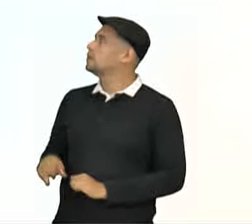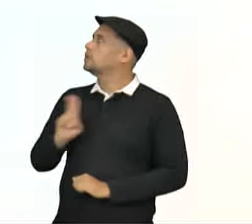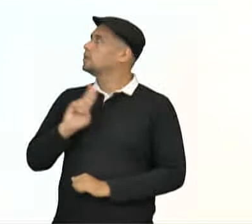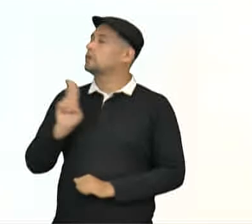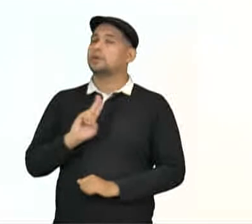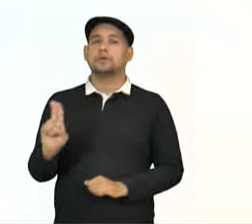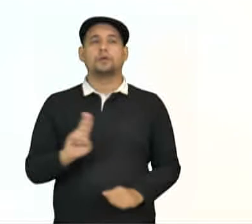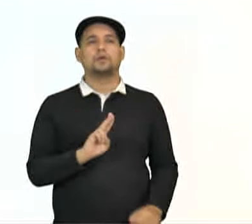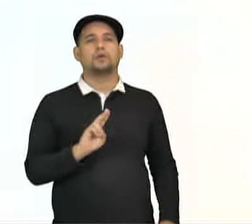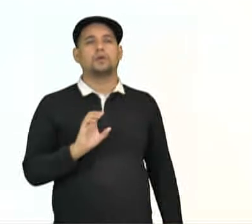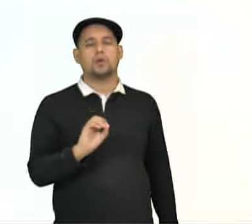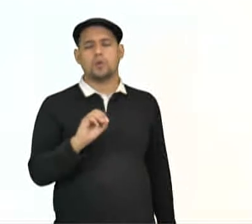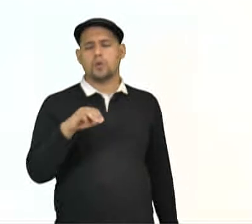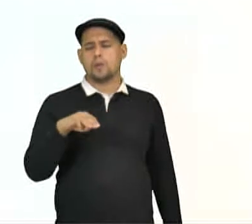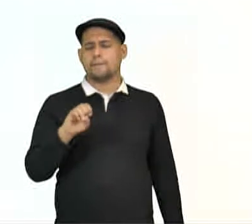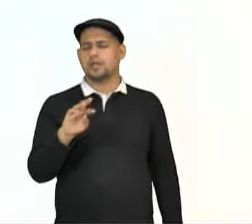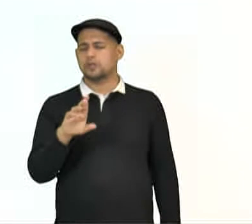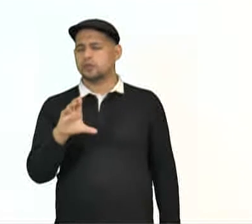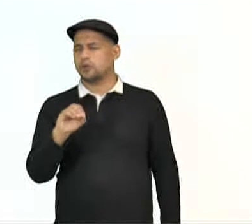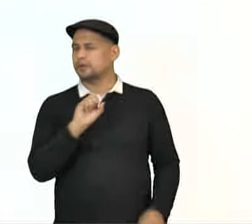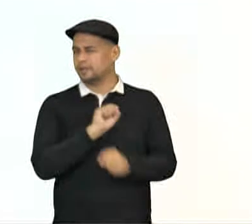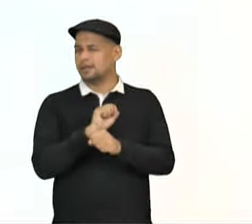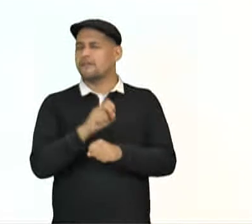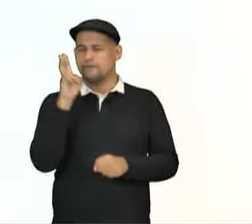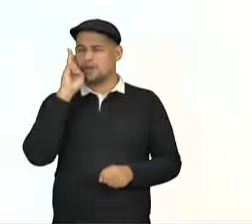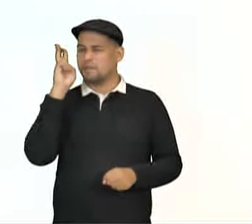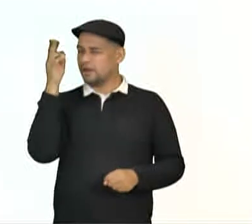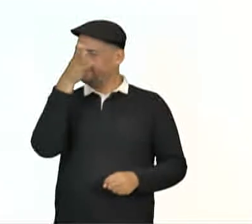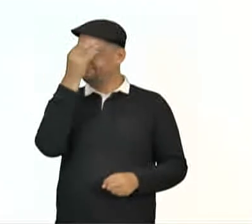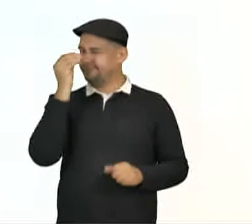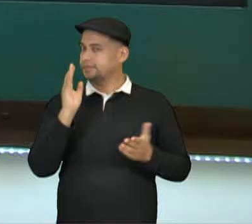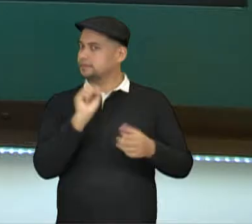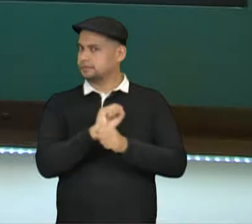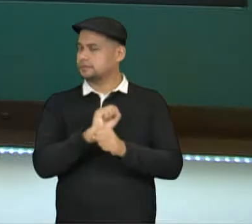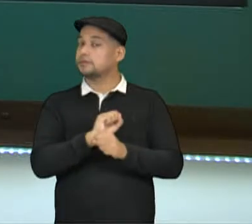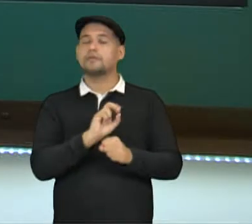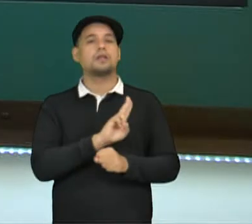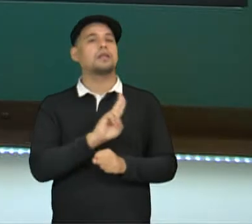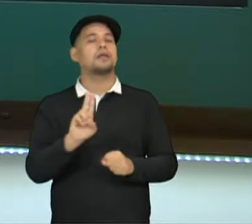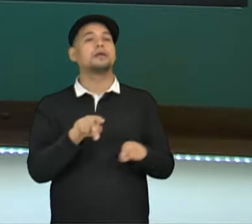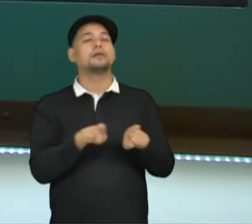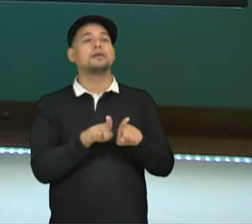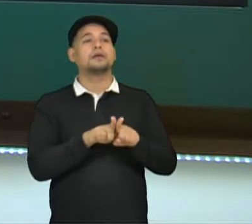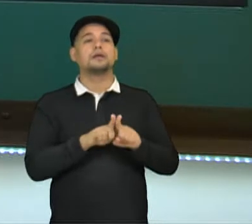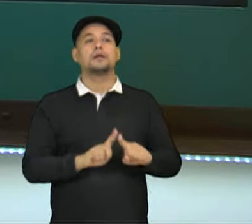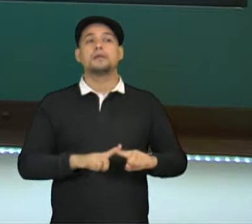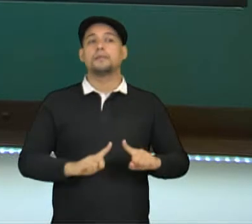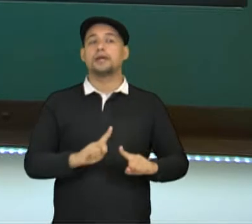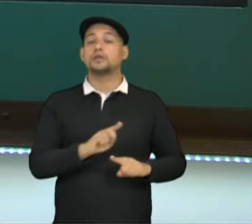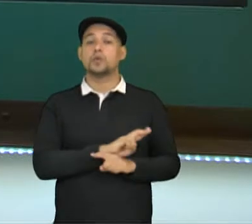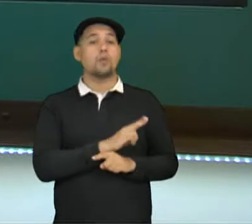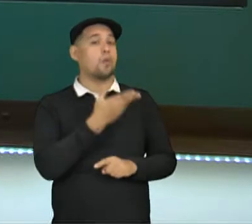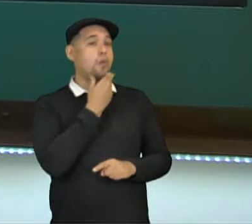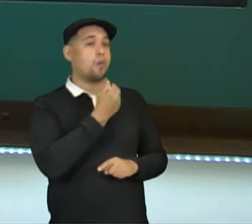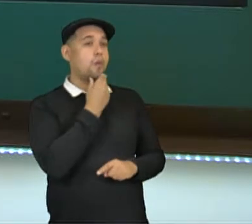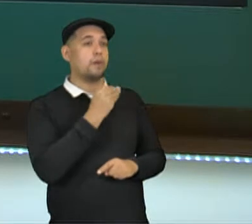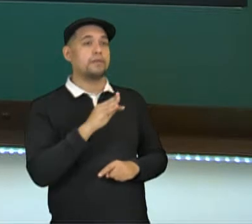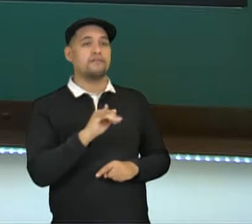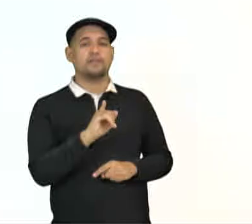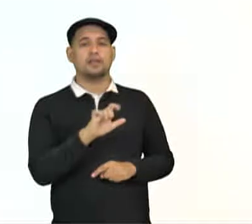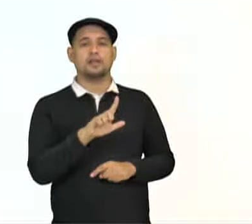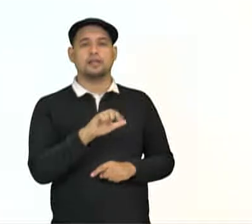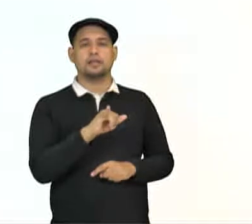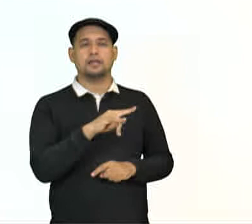o metrô de... Já me lembro do nome, tá? Eu sei que essa obra é o metrô. Filippo Tommaso Marinetti, em 1909, escreve um